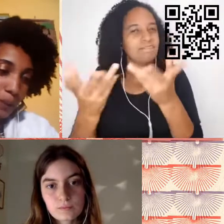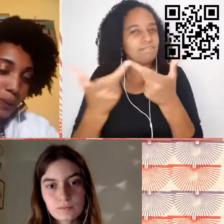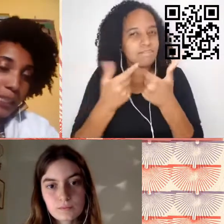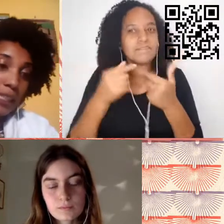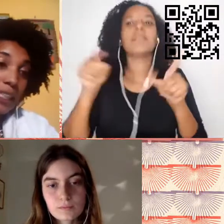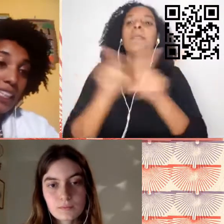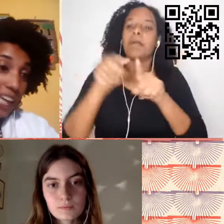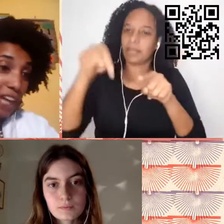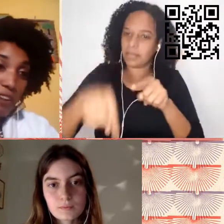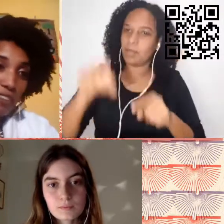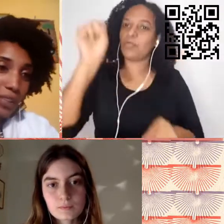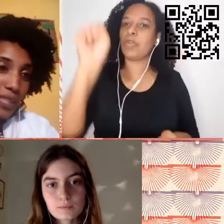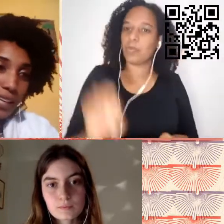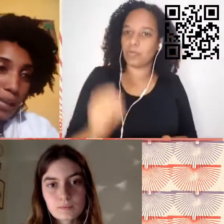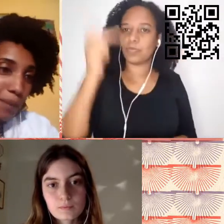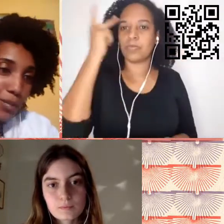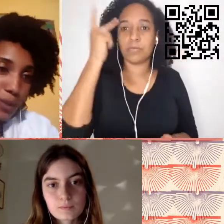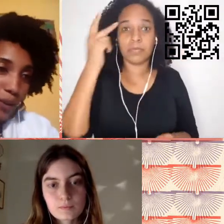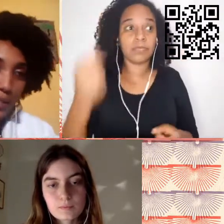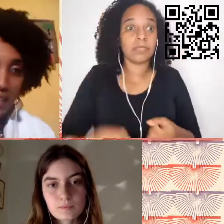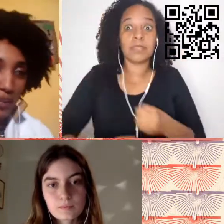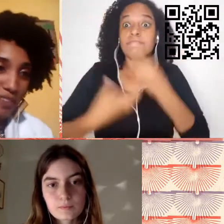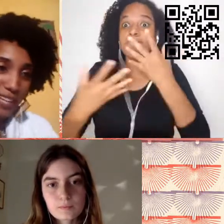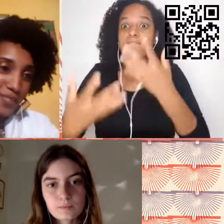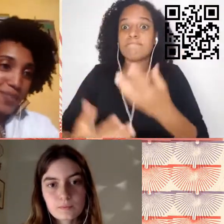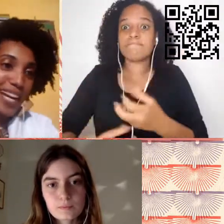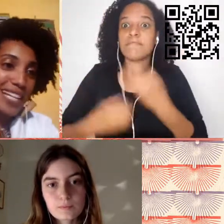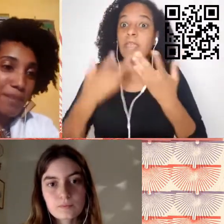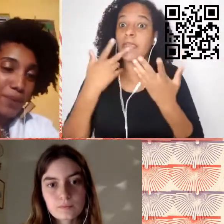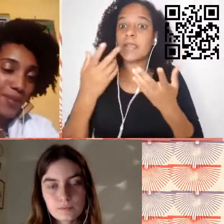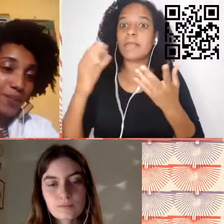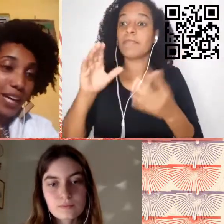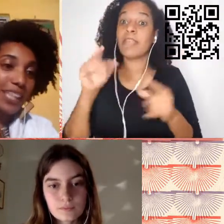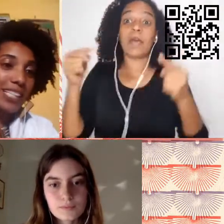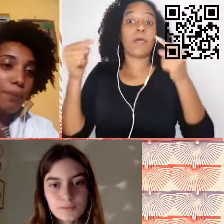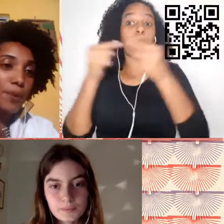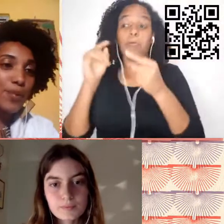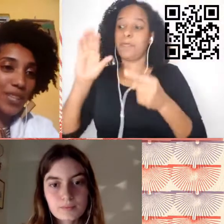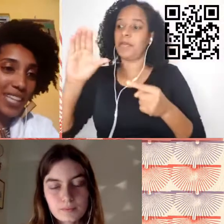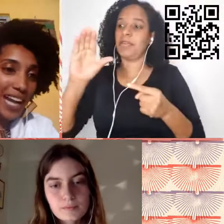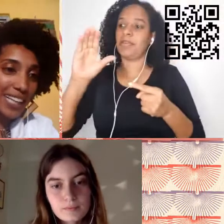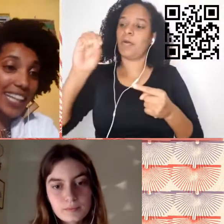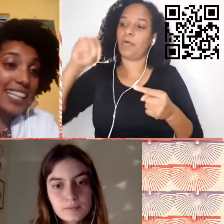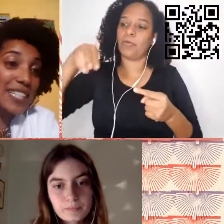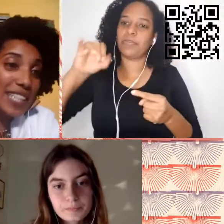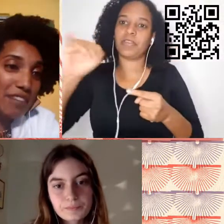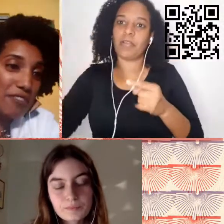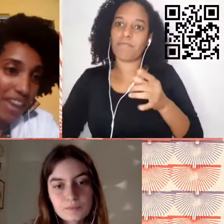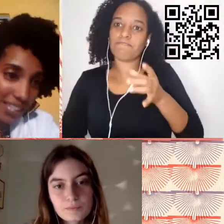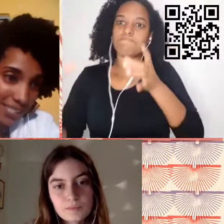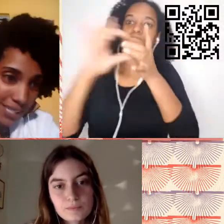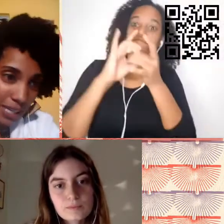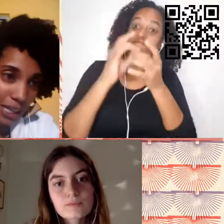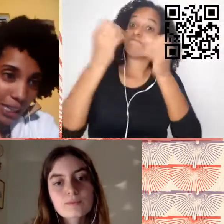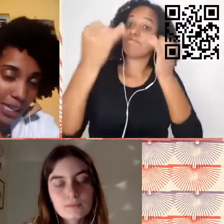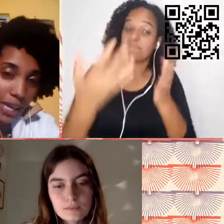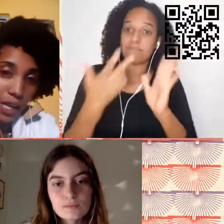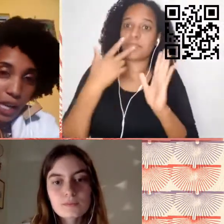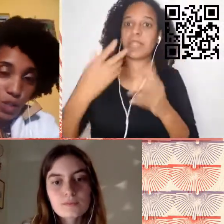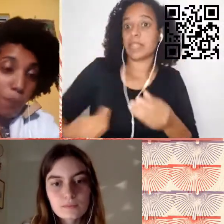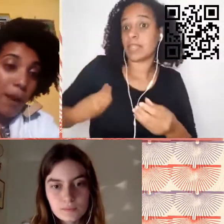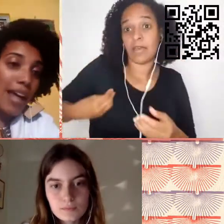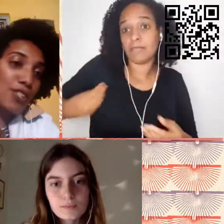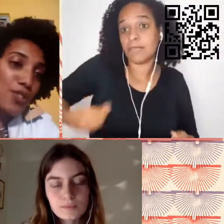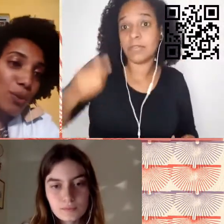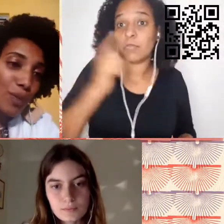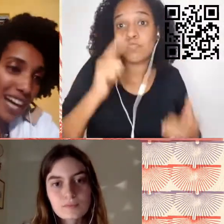São Paulo, e que ela vai falando exatamente o que a Conceição Evaristo traz na produção dela, dessa produção literária que é das escrevivências, né?